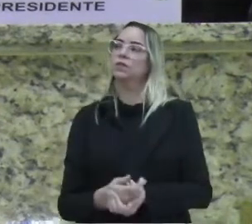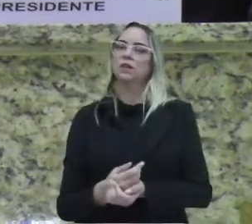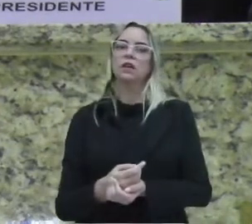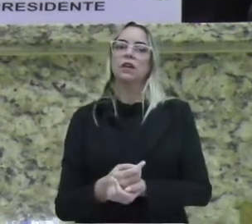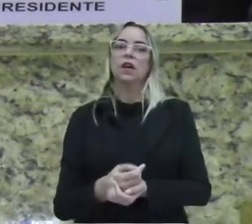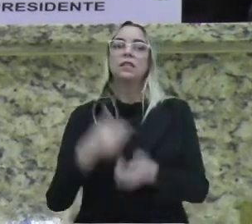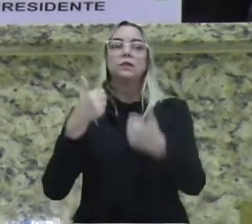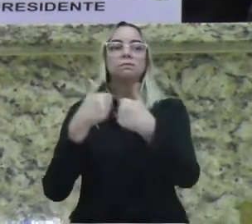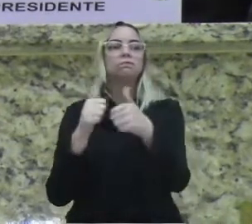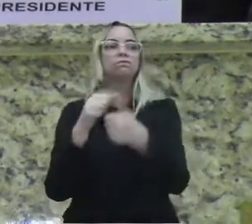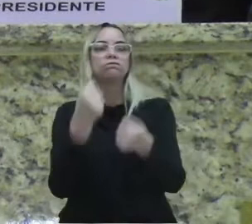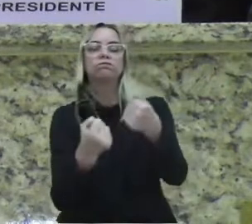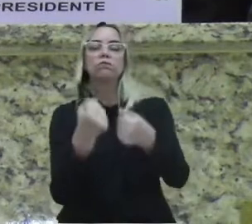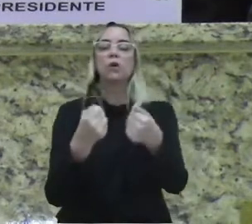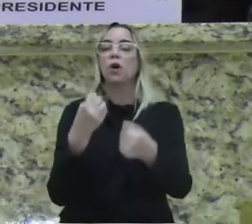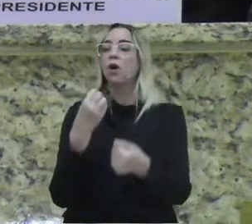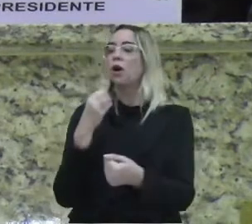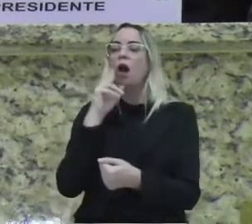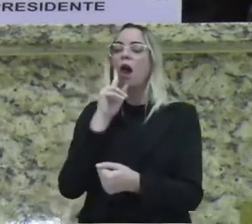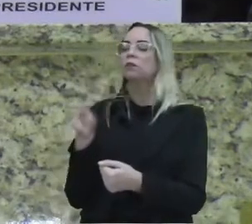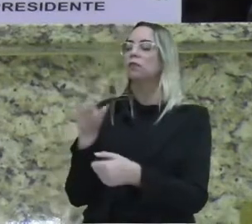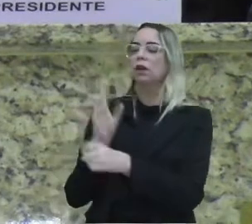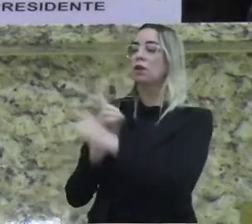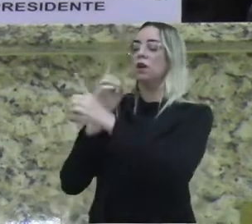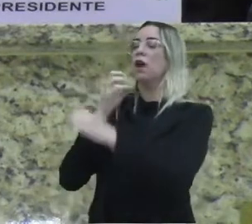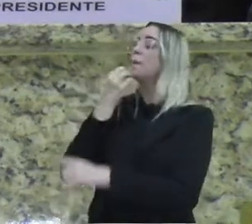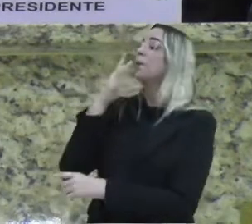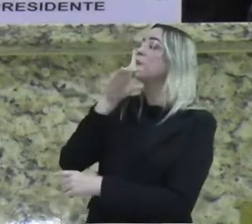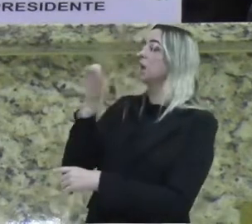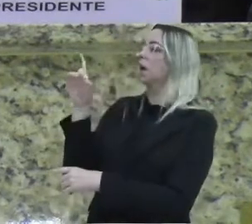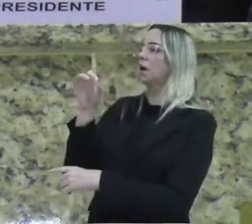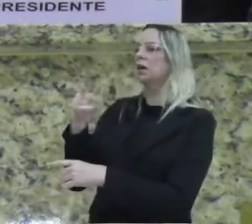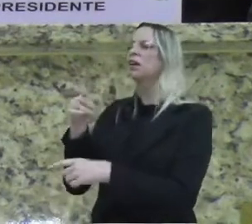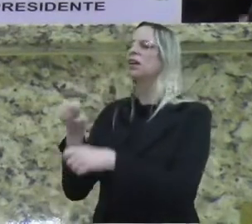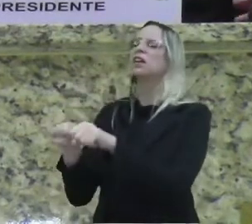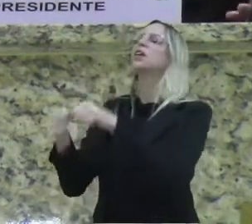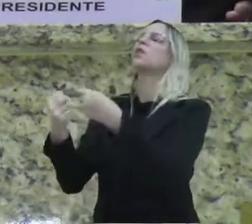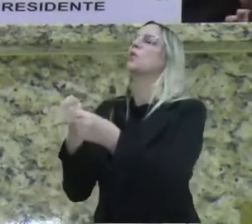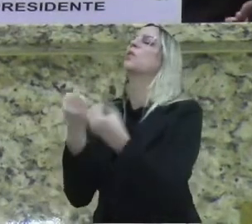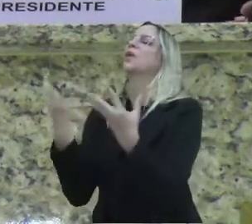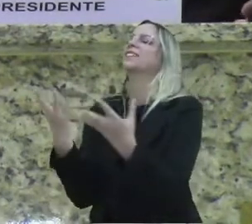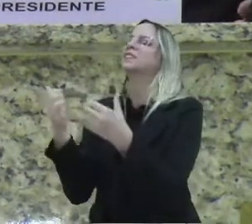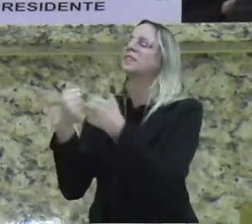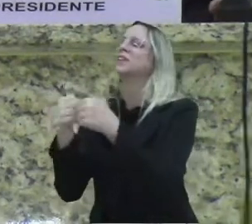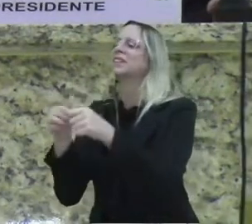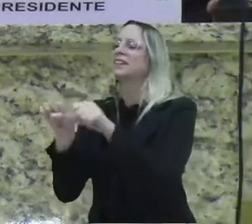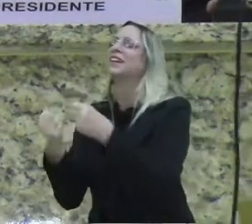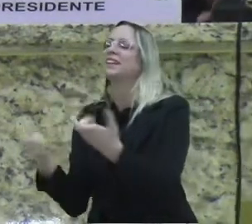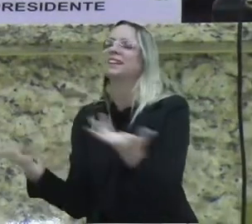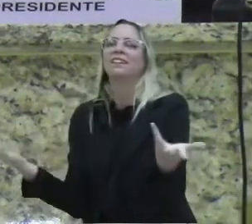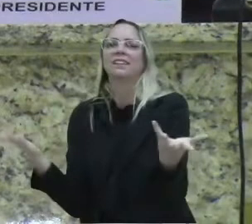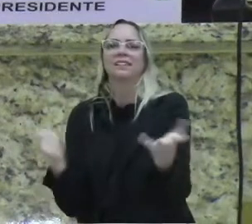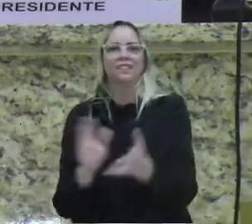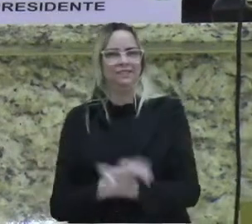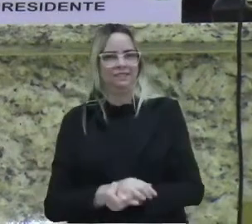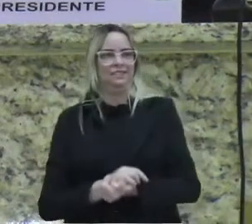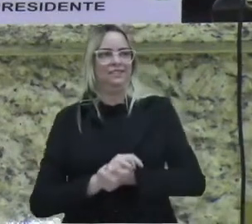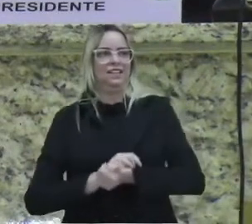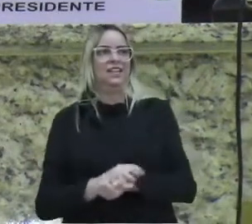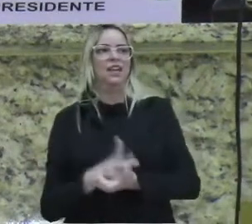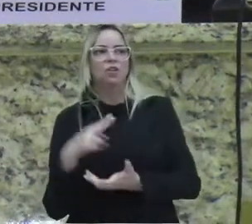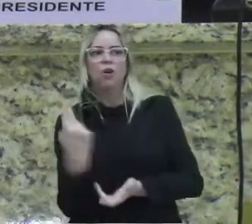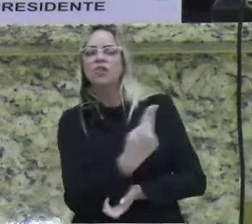transporte de manhã para dar o bom dia, e eu pergunto, hoje quebraram quantos ônibus? Então, assim, nós